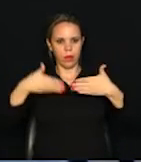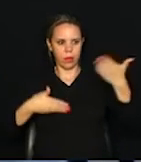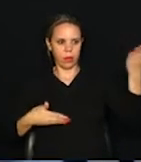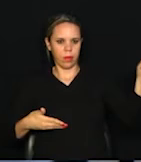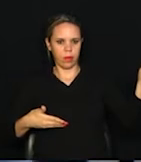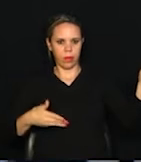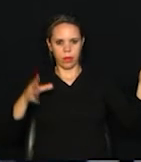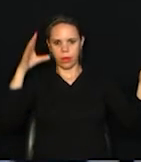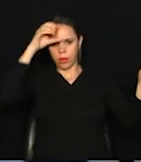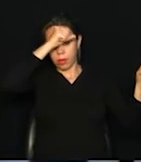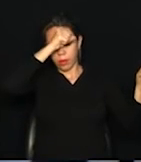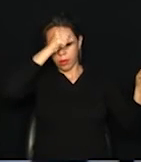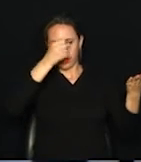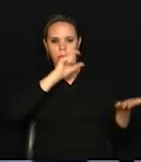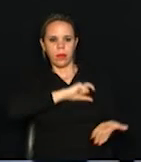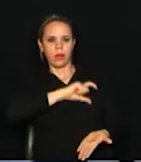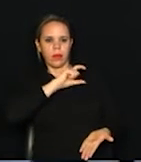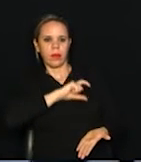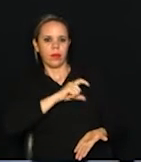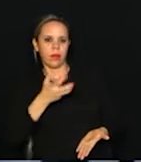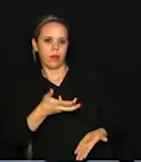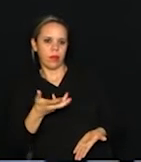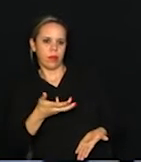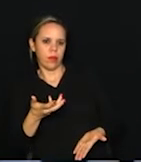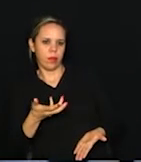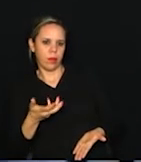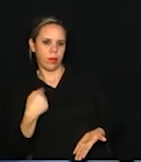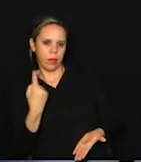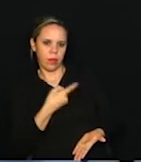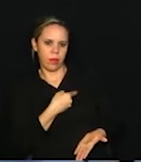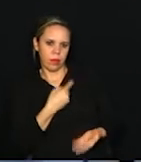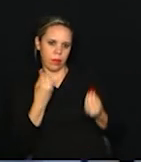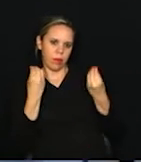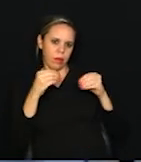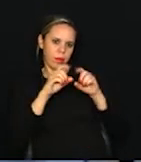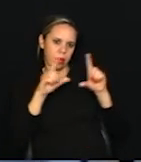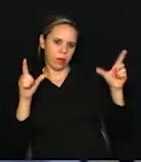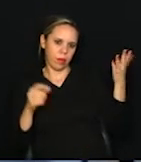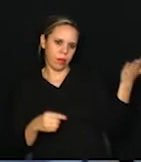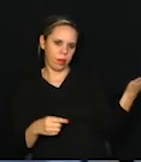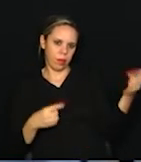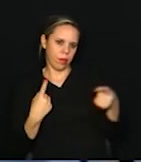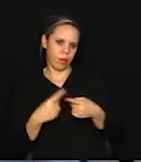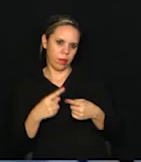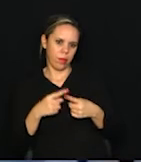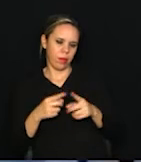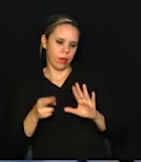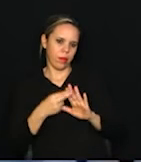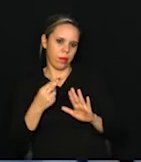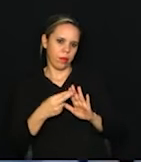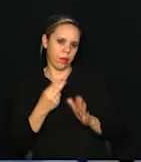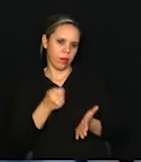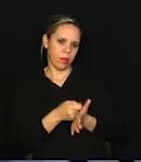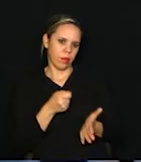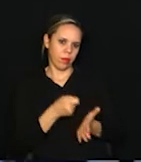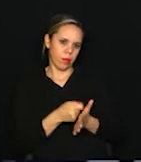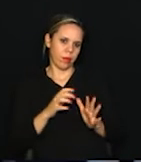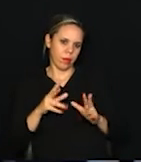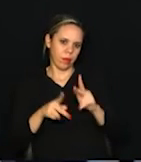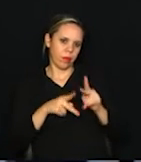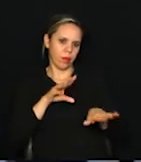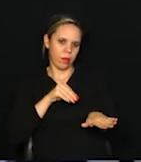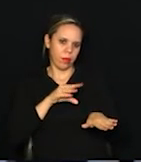você aprendeu na autoescola qual é a velocidade. Mas a gente coloca a placa, até porque as resoluções exigem que todo o